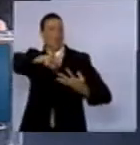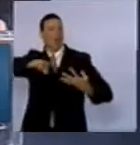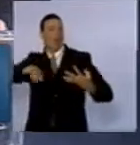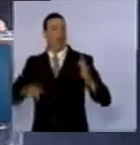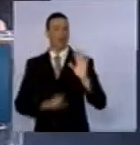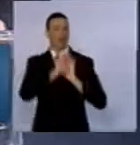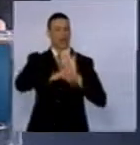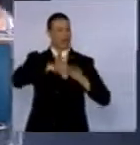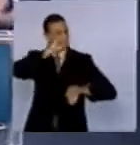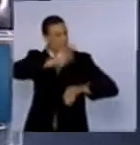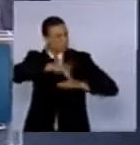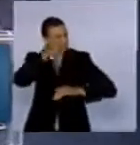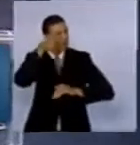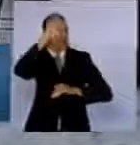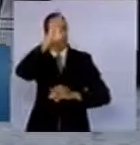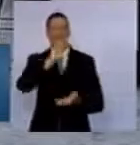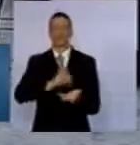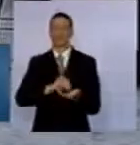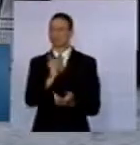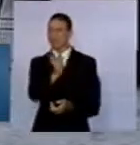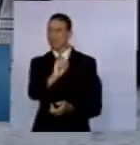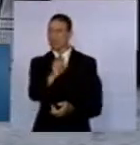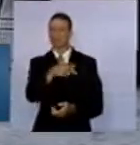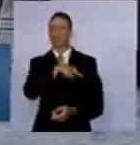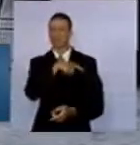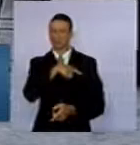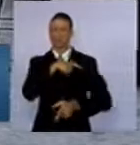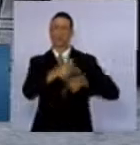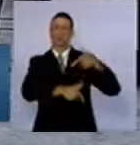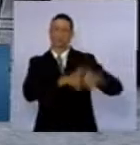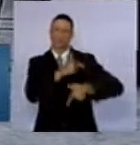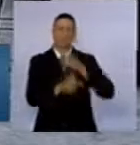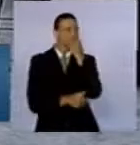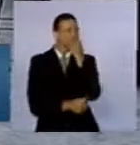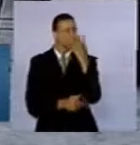que falta, de fato, agora são mecanismos, instrumentos para você